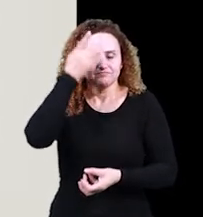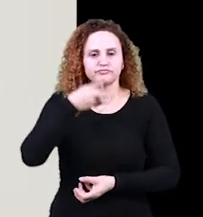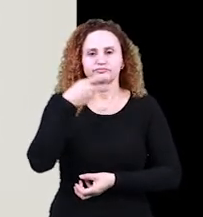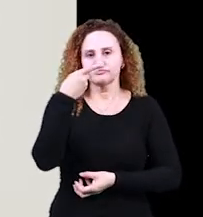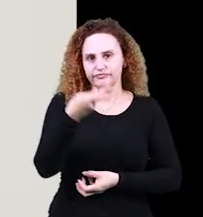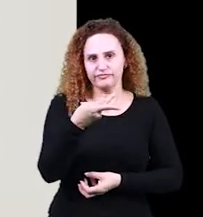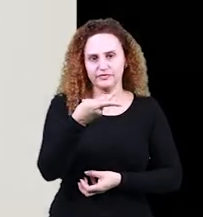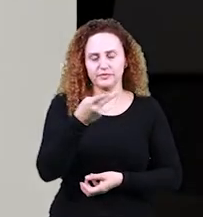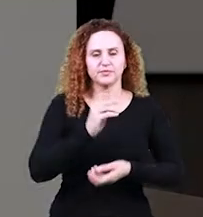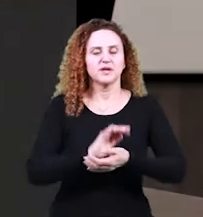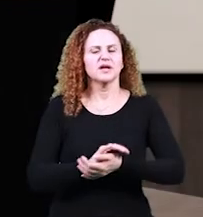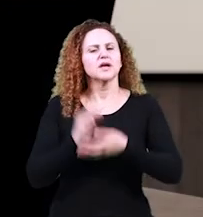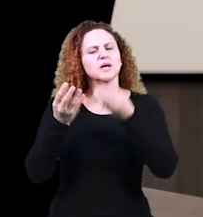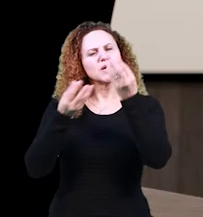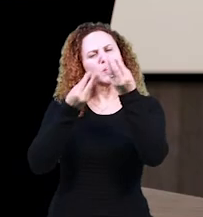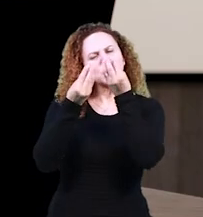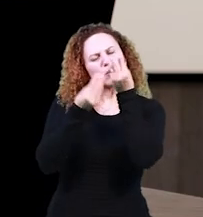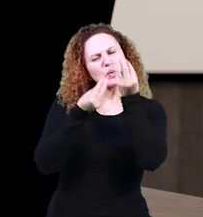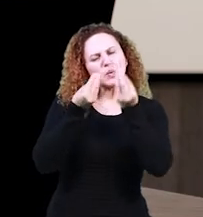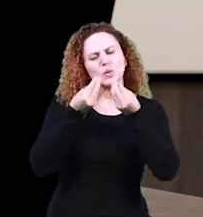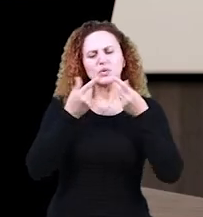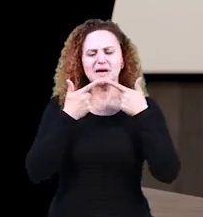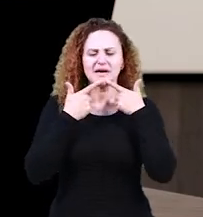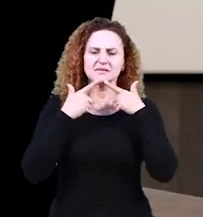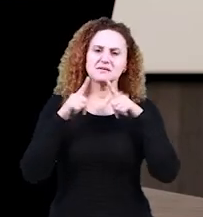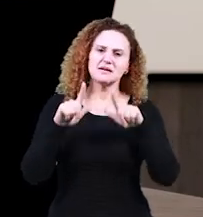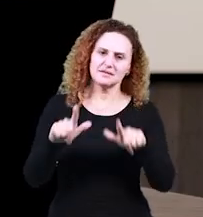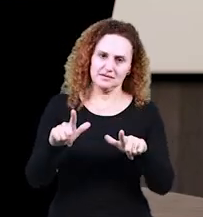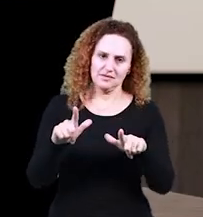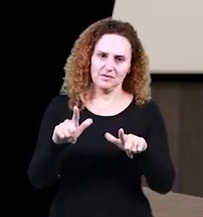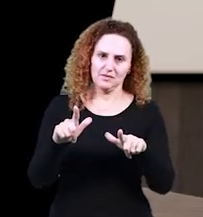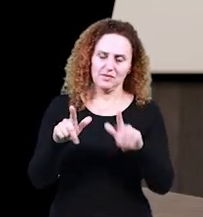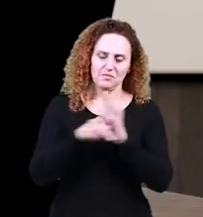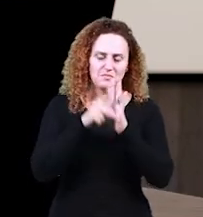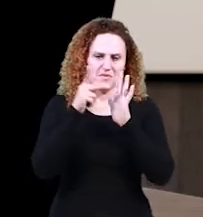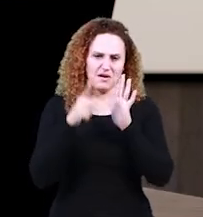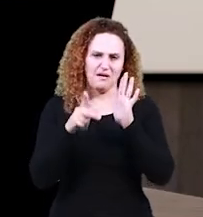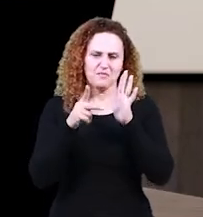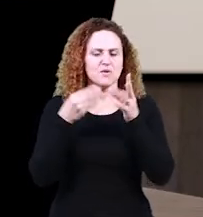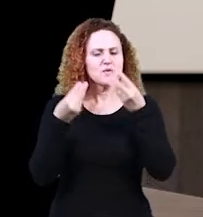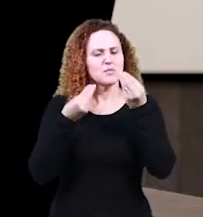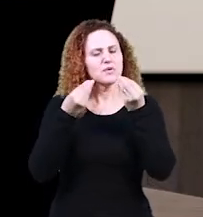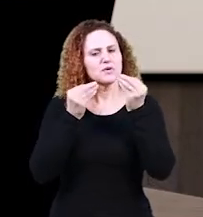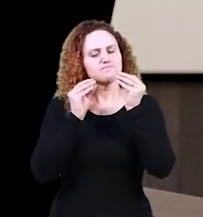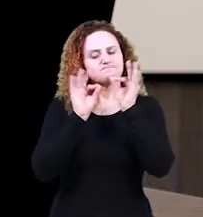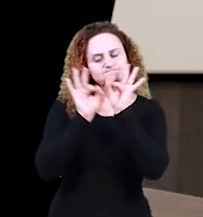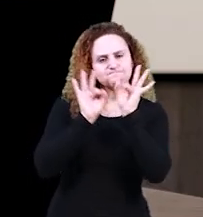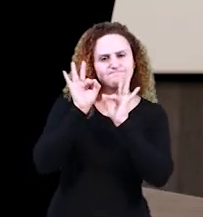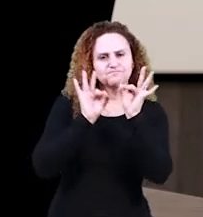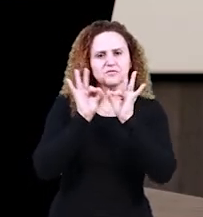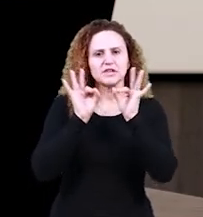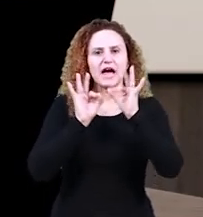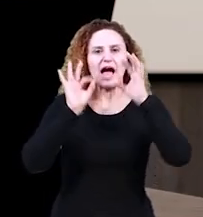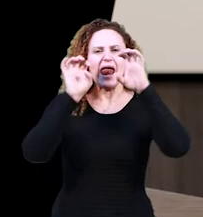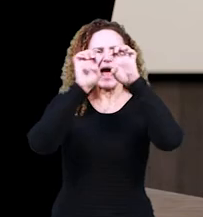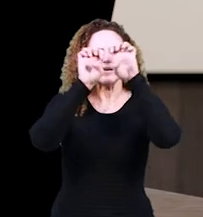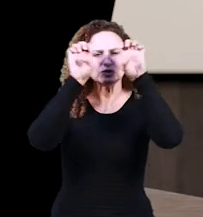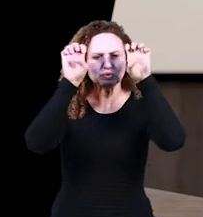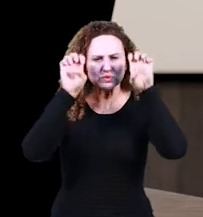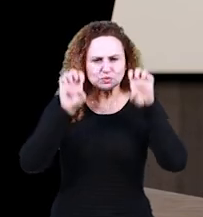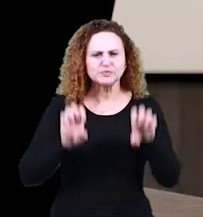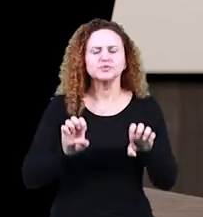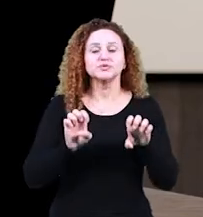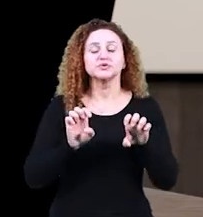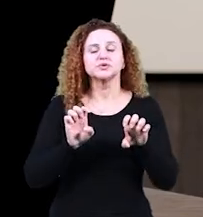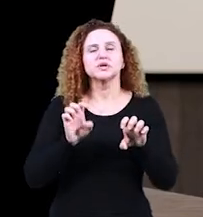te amo que quer saber é como é que os falantes de uma língua e segue gerar estruturas acha mais ouvidas antes né